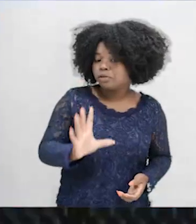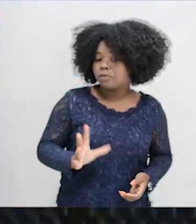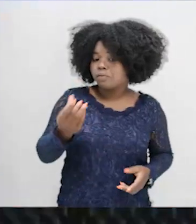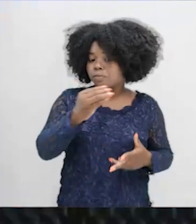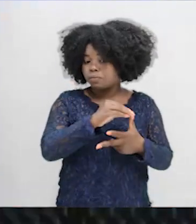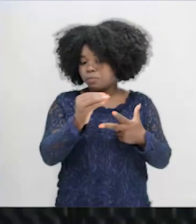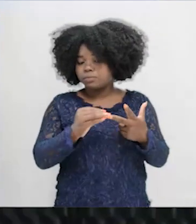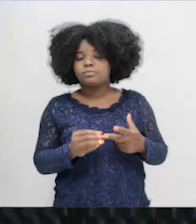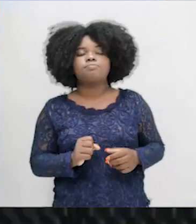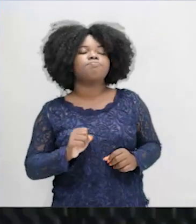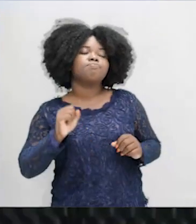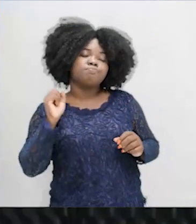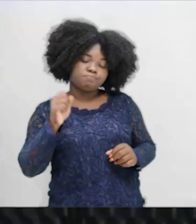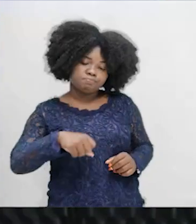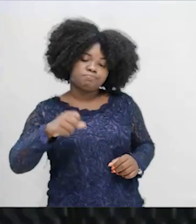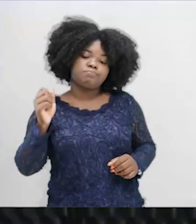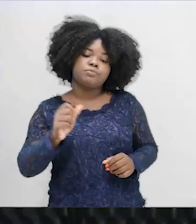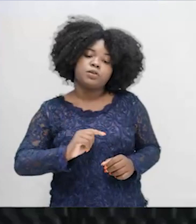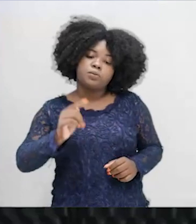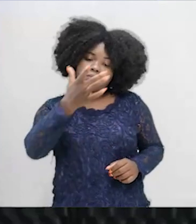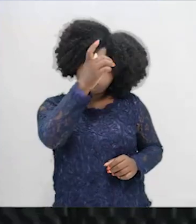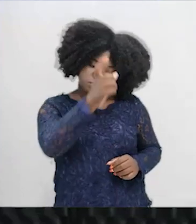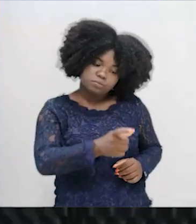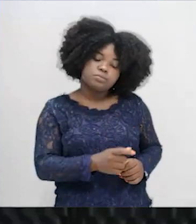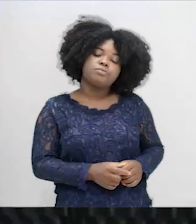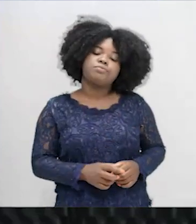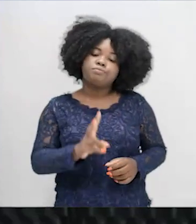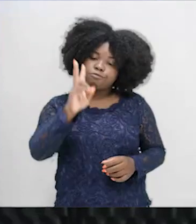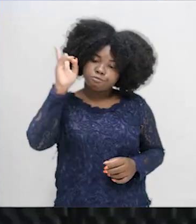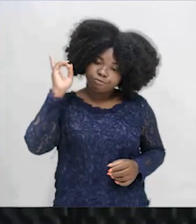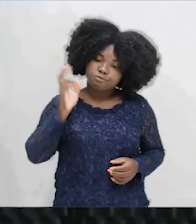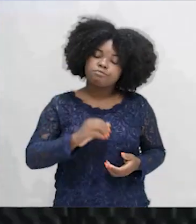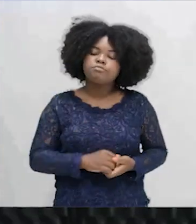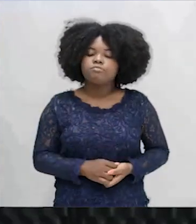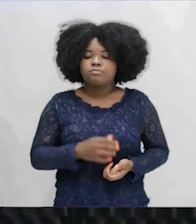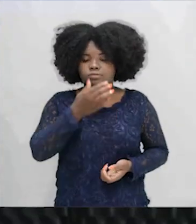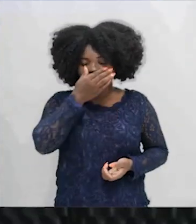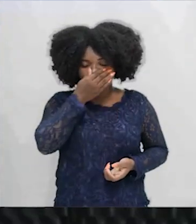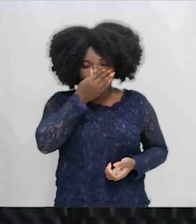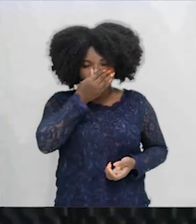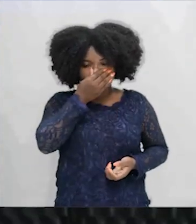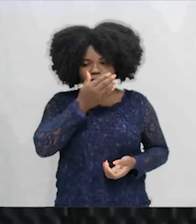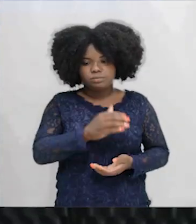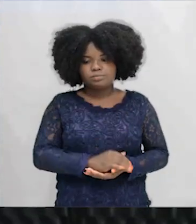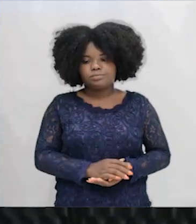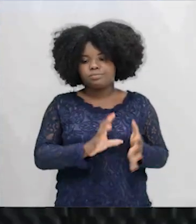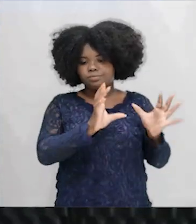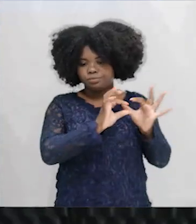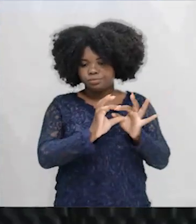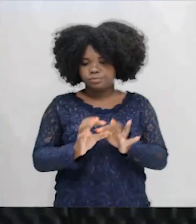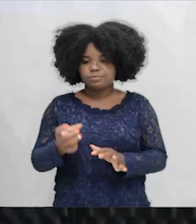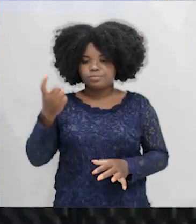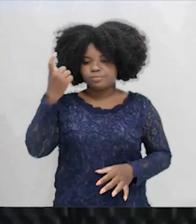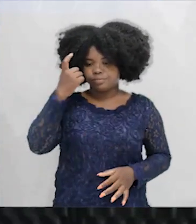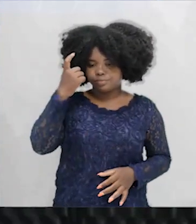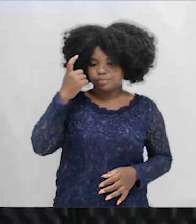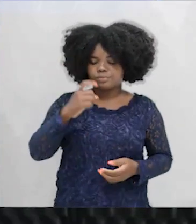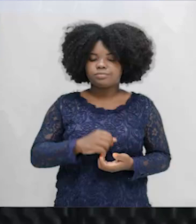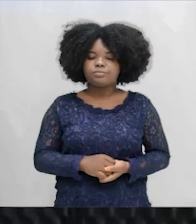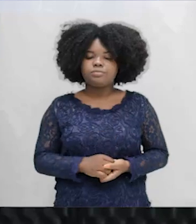é, a Mafalda, assim como outros personagens, fazem parte, né, desse contexto de